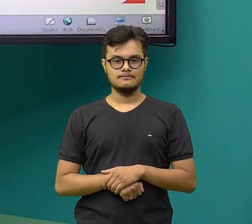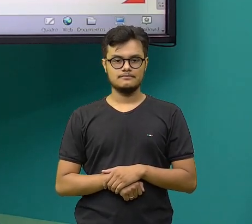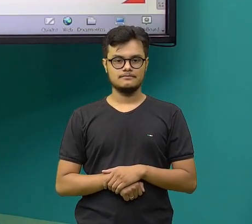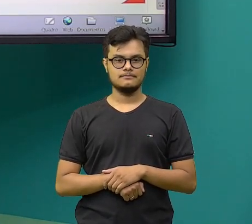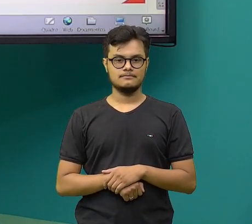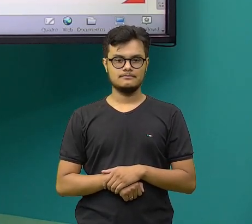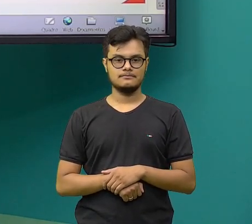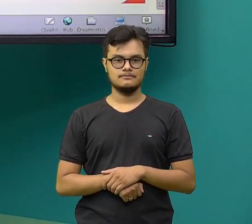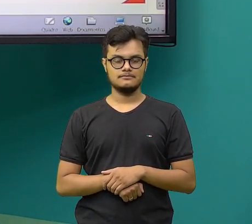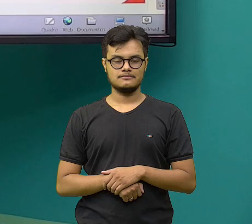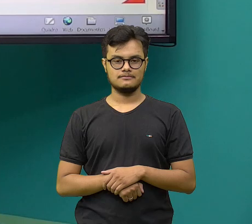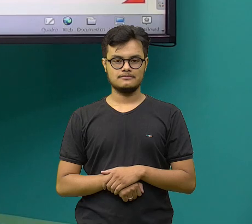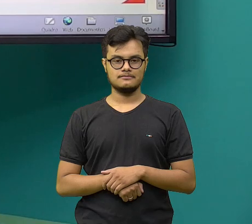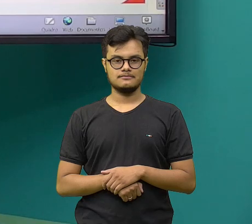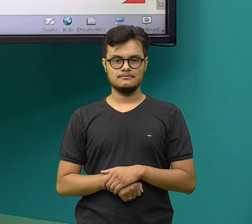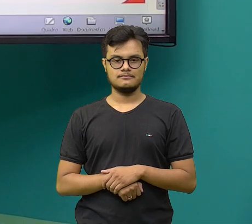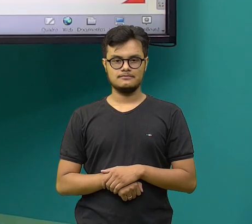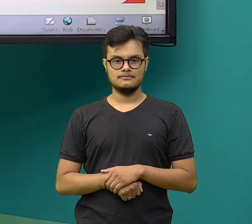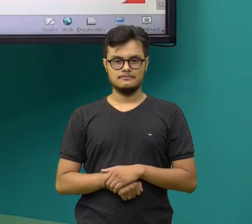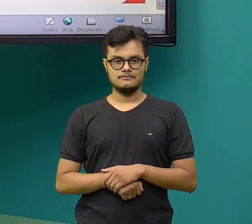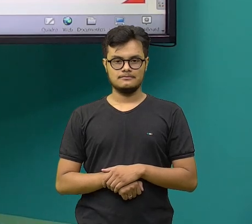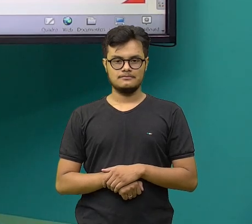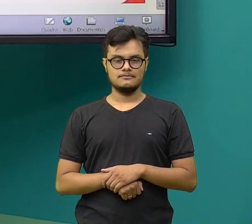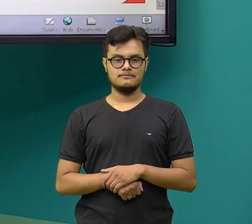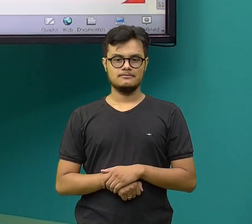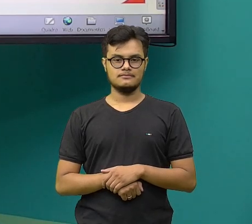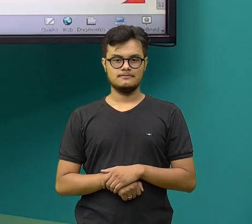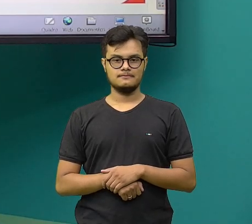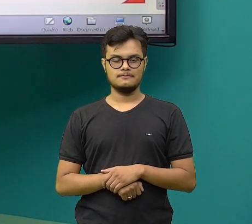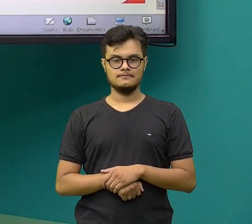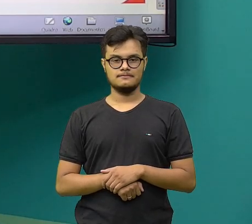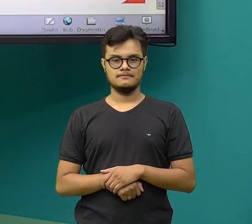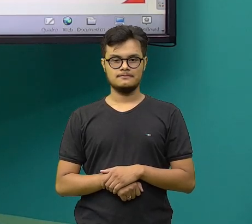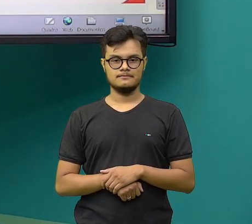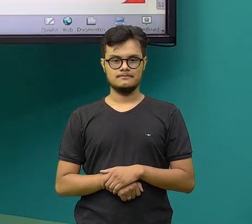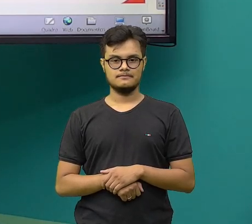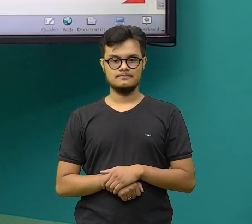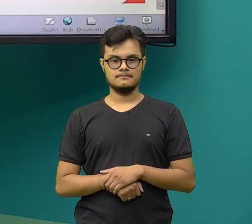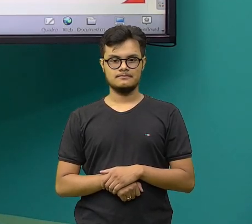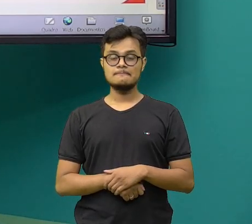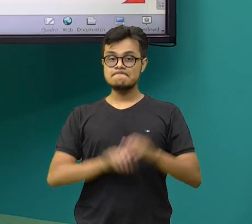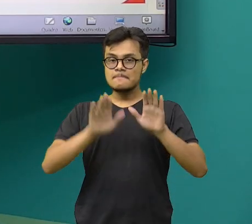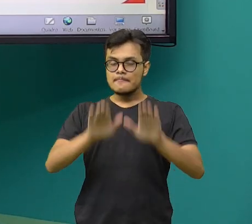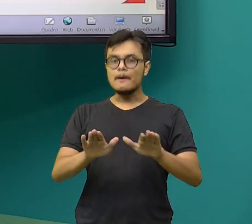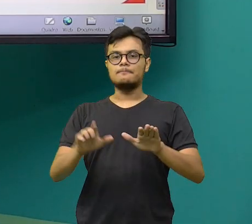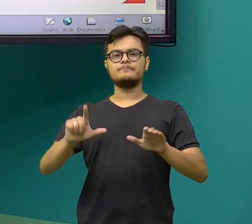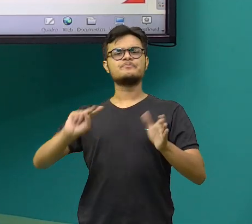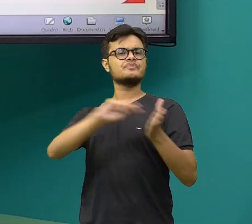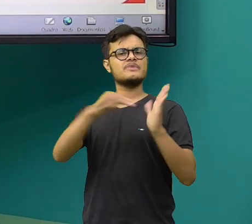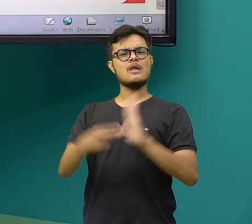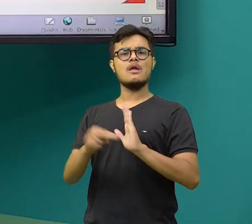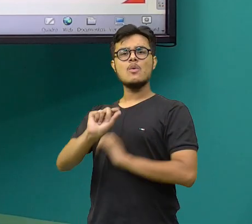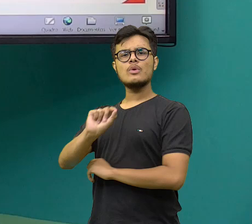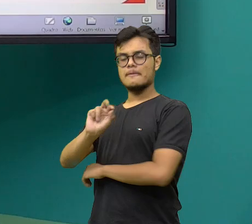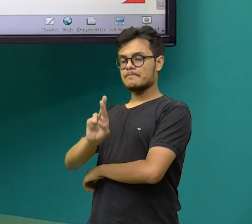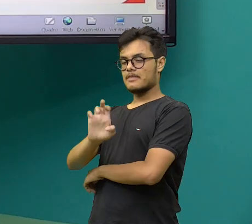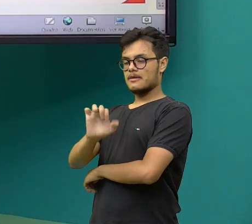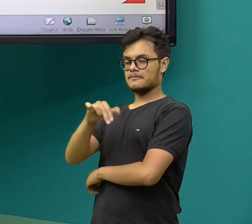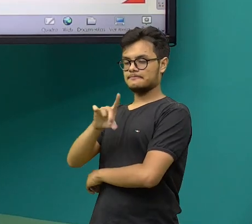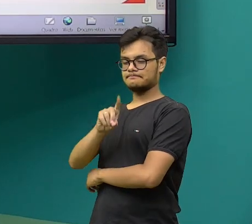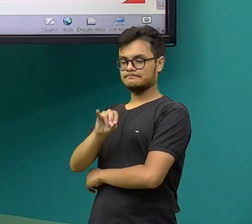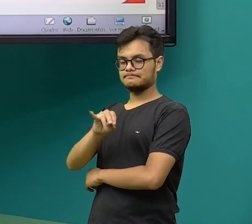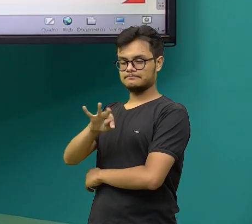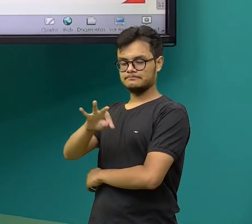exemplo, da casa. E máquinas térmicas também têm um rendimento. O que é o rendimento da